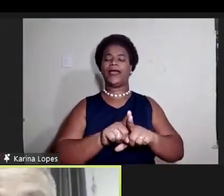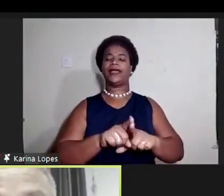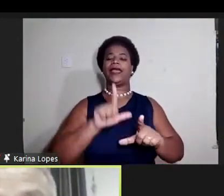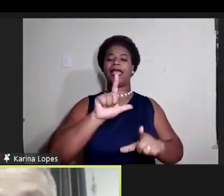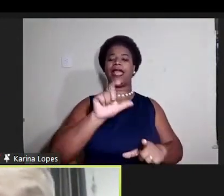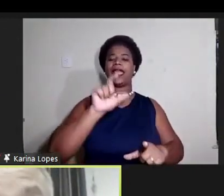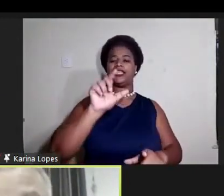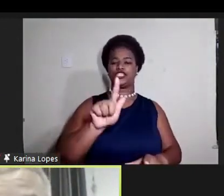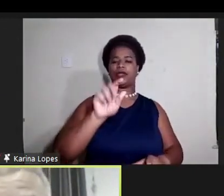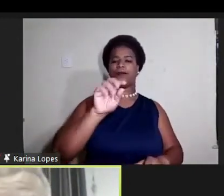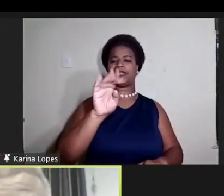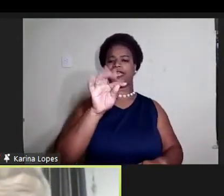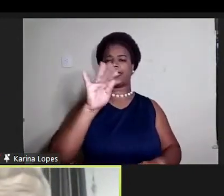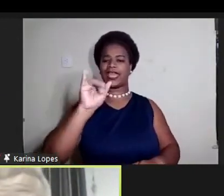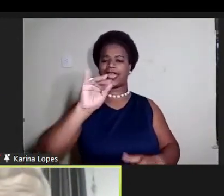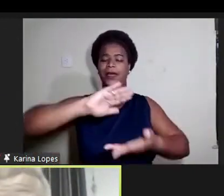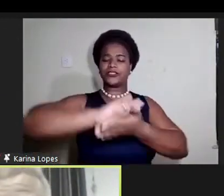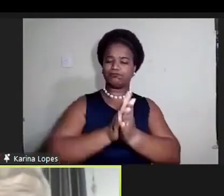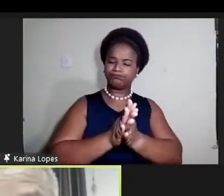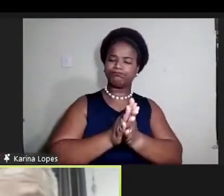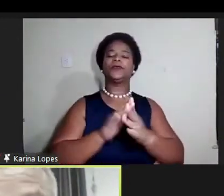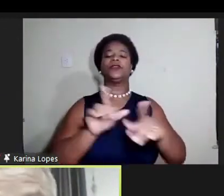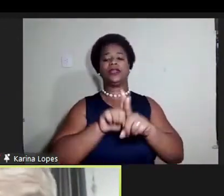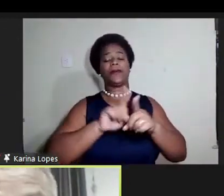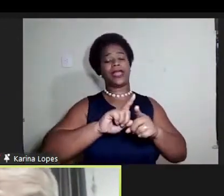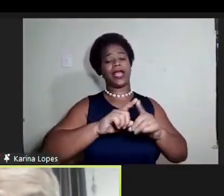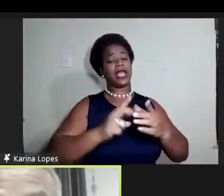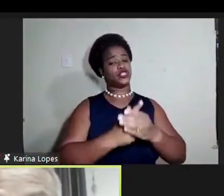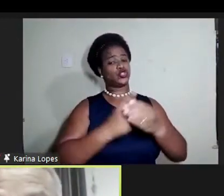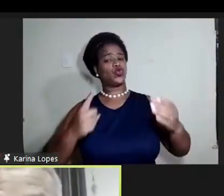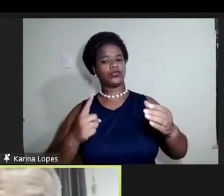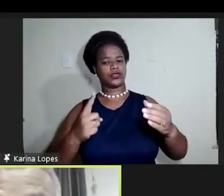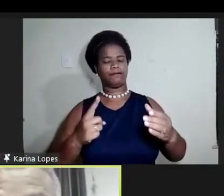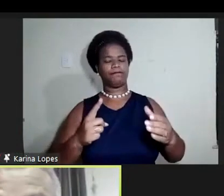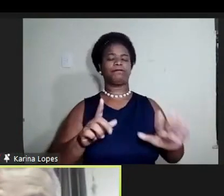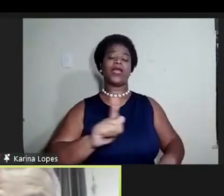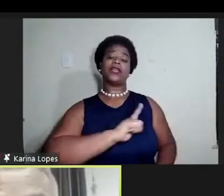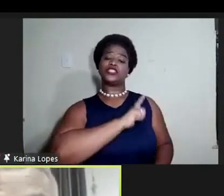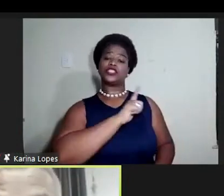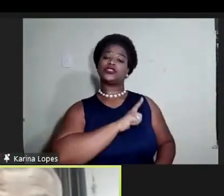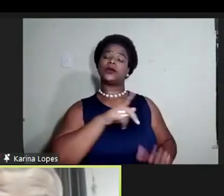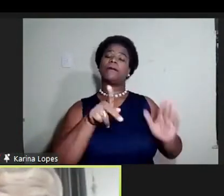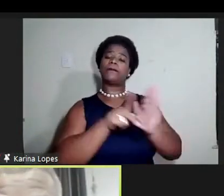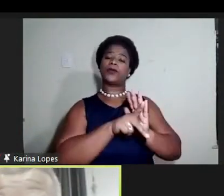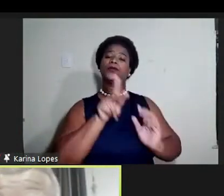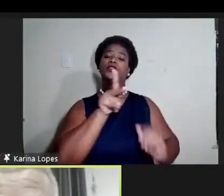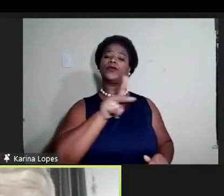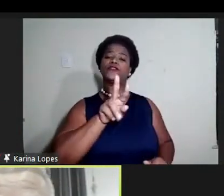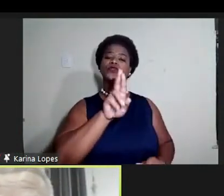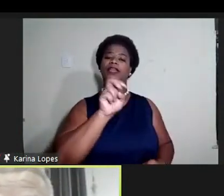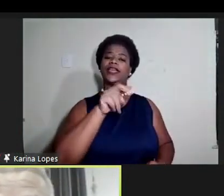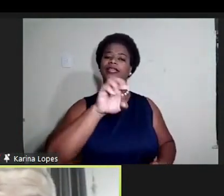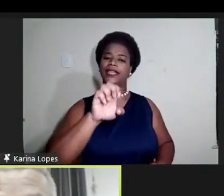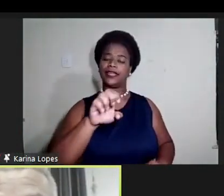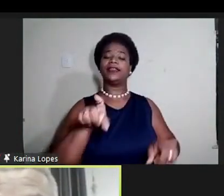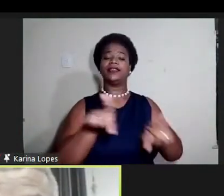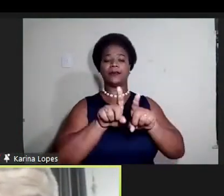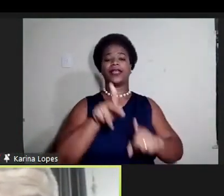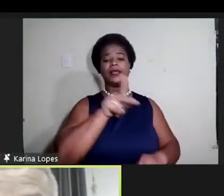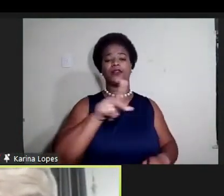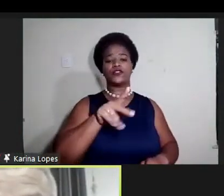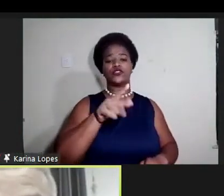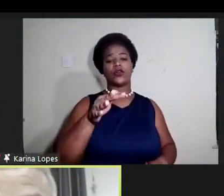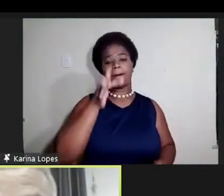LGBTQIA+fobia e a exclusão. Gestões como a do professor René, da professora Margarida, do